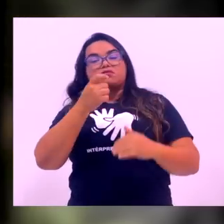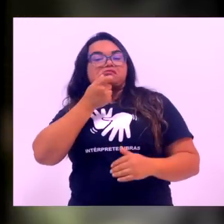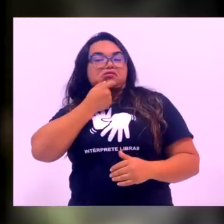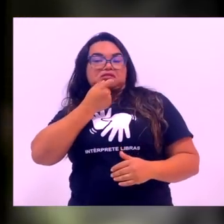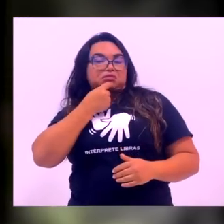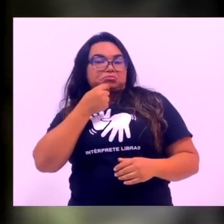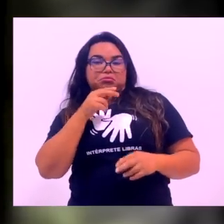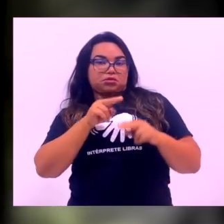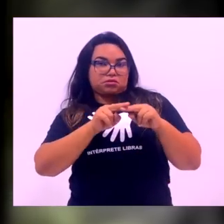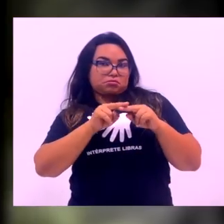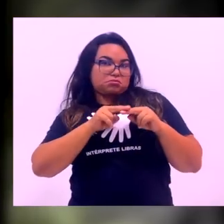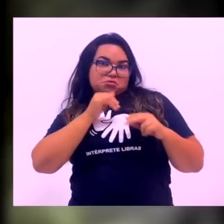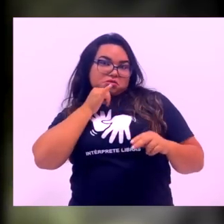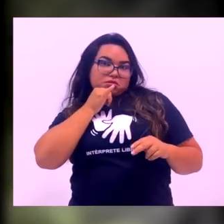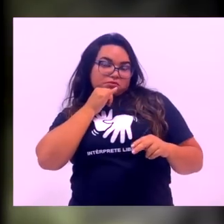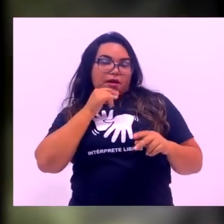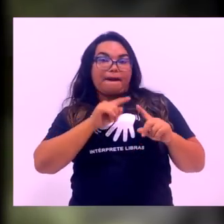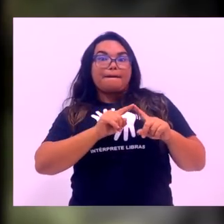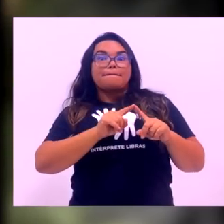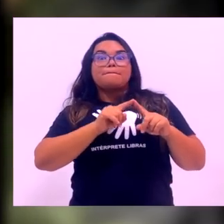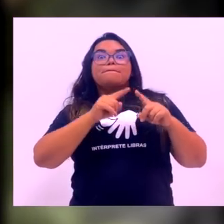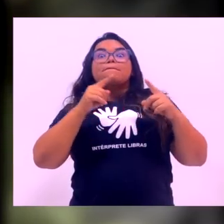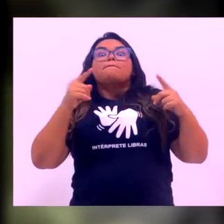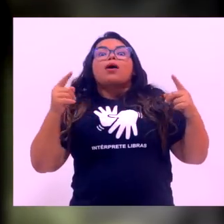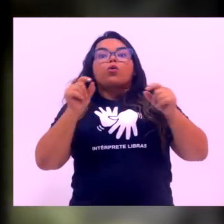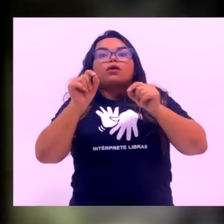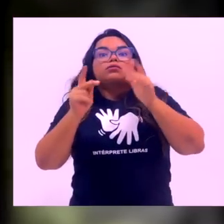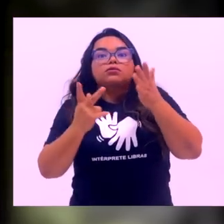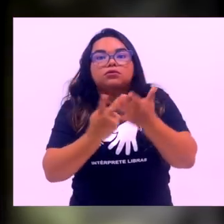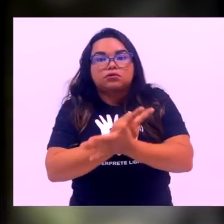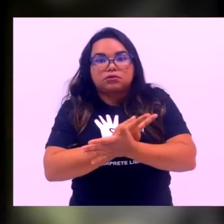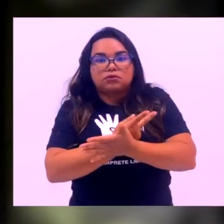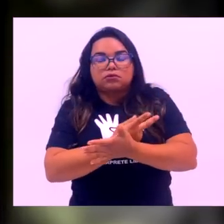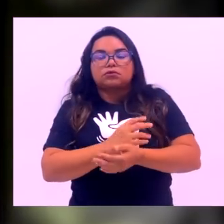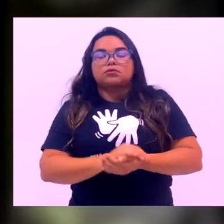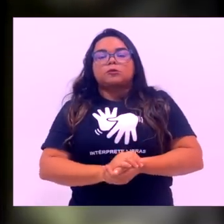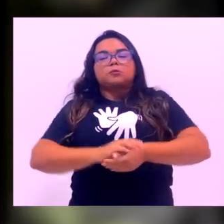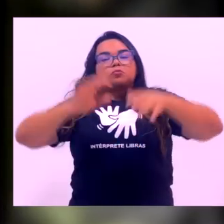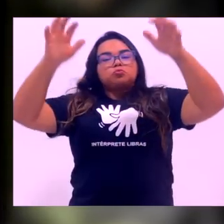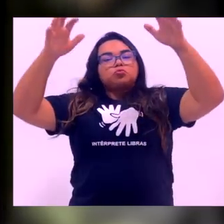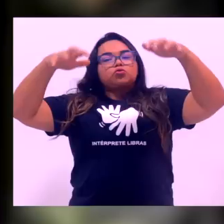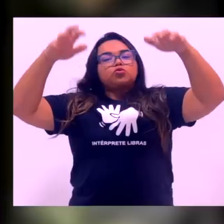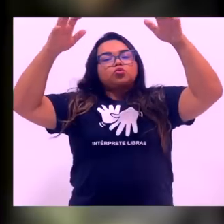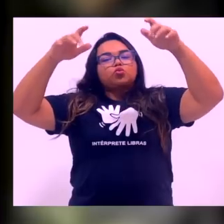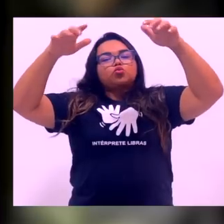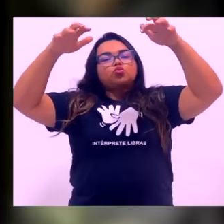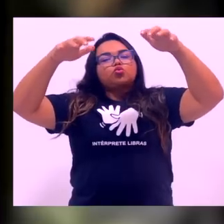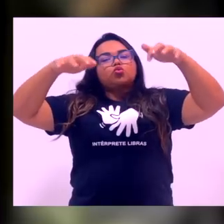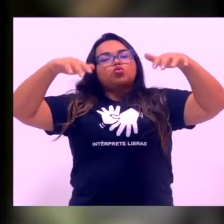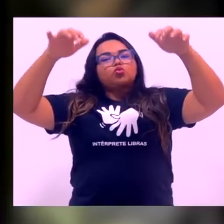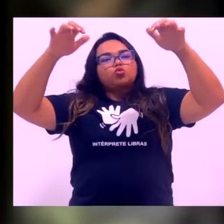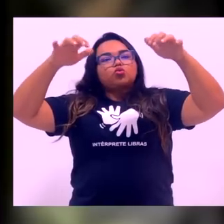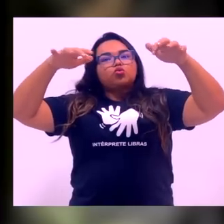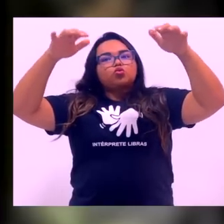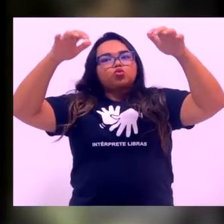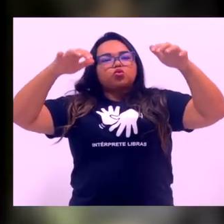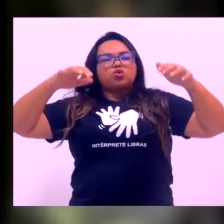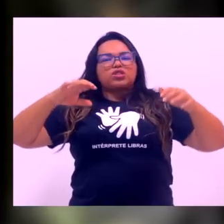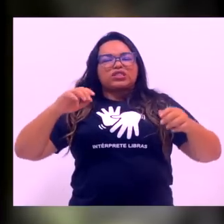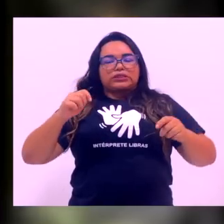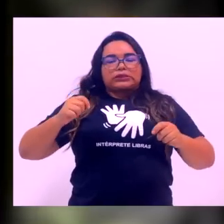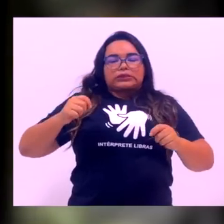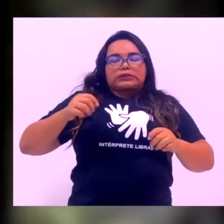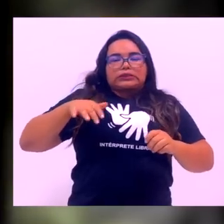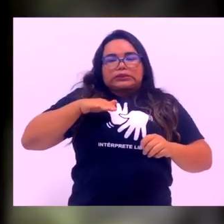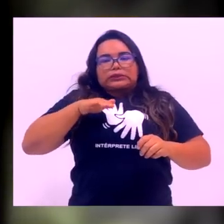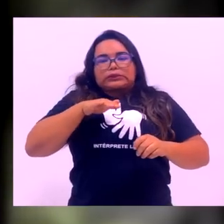artilharia dos ingleses, por exemplo. Mas naquele dia, de repente, uma chuva fina caiu. E toda a